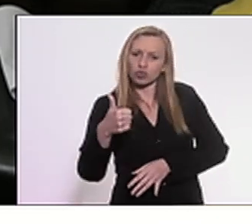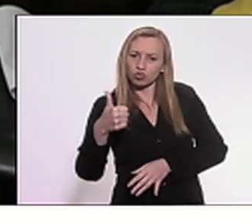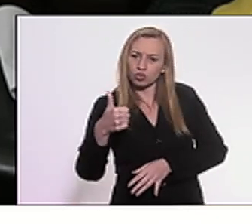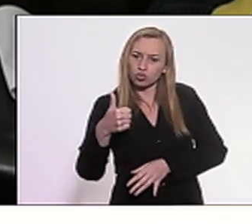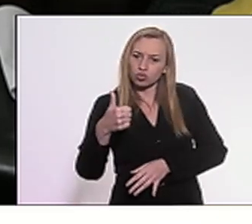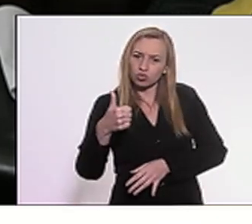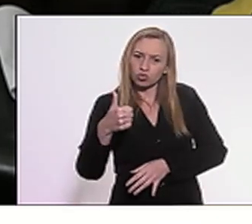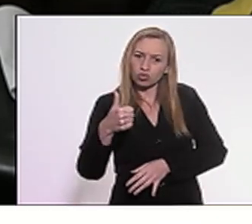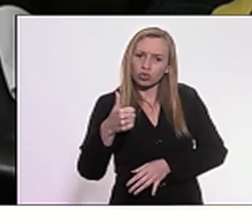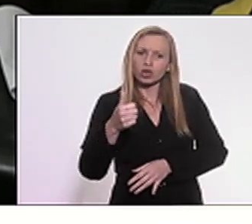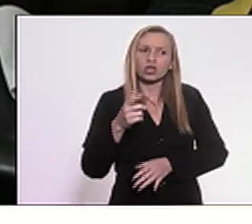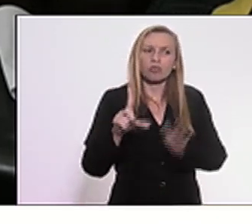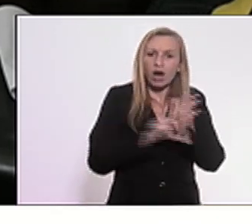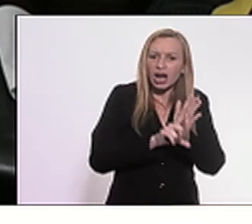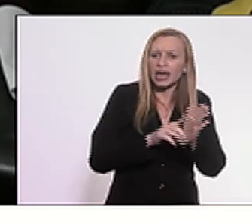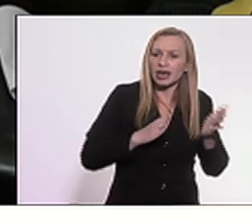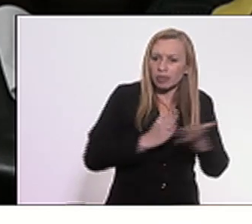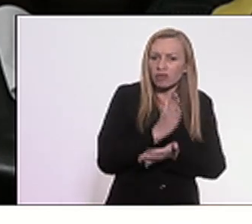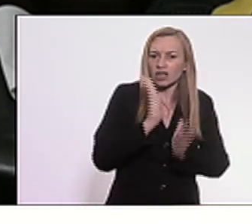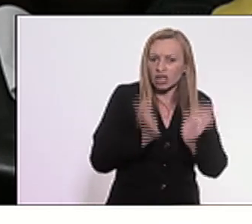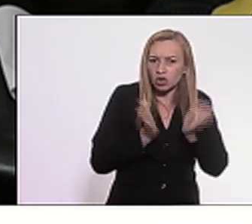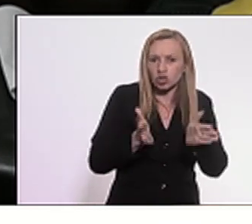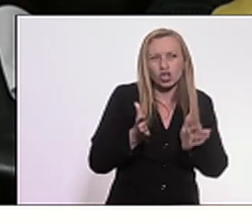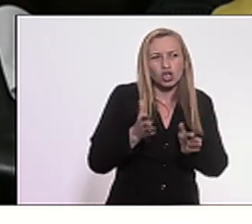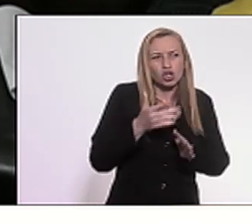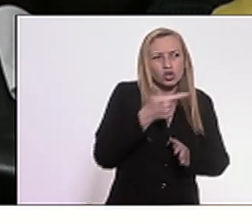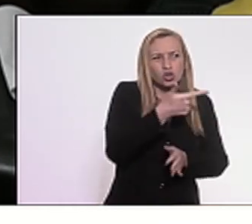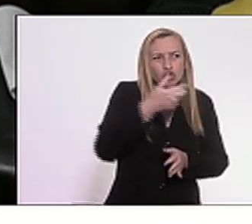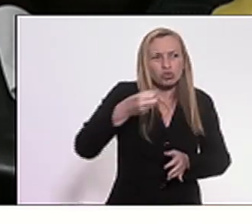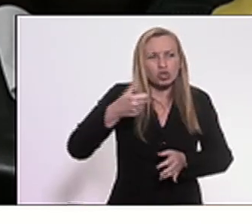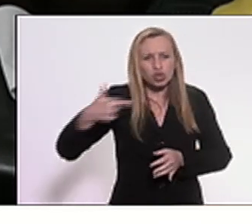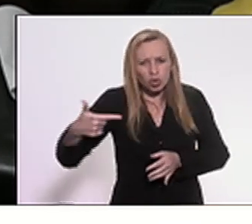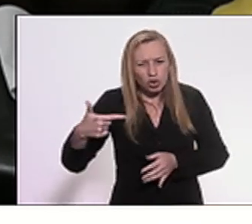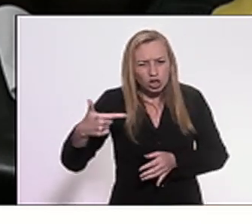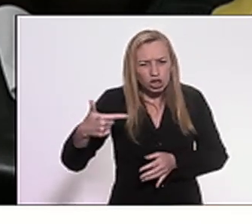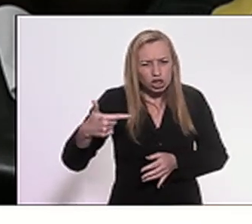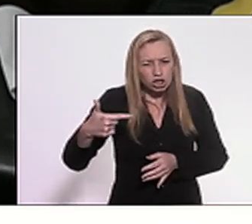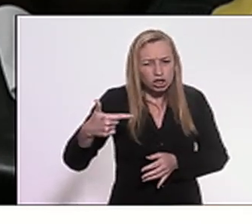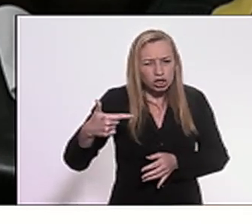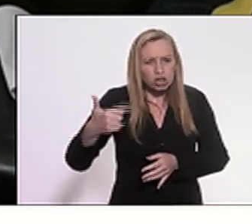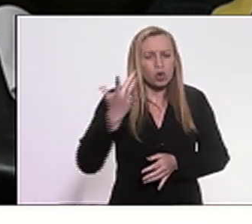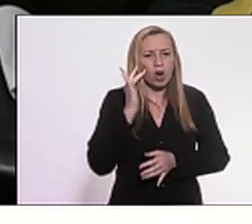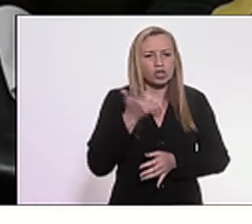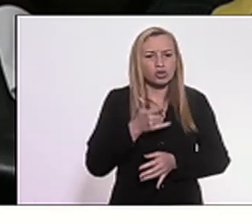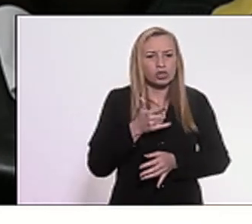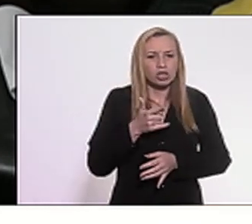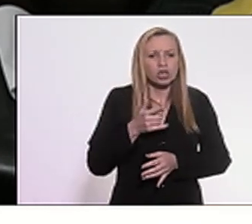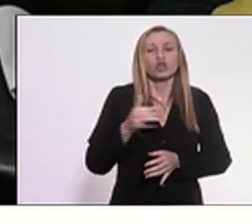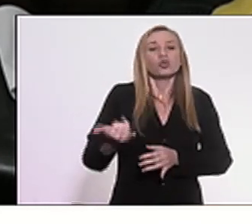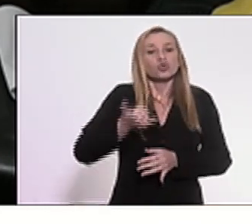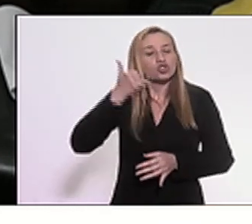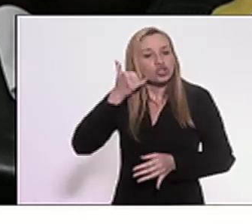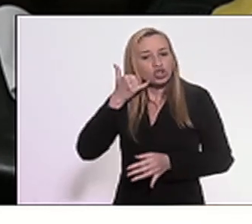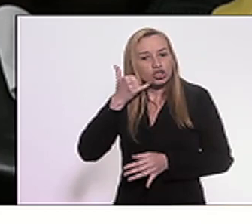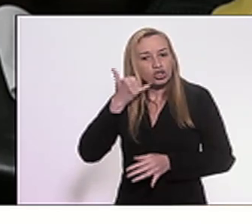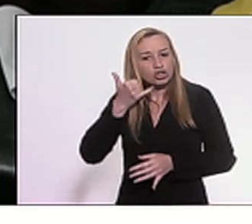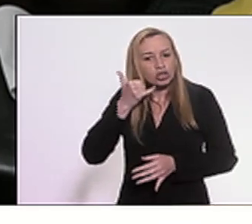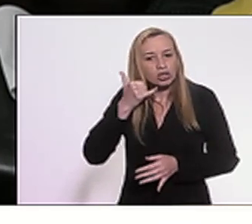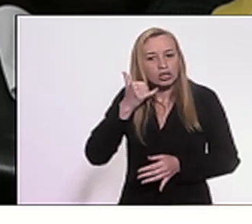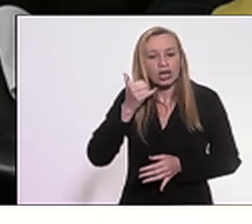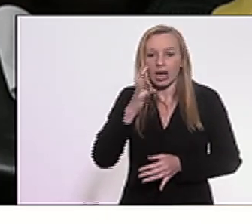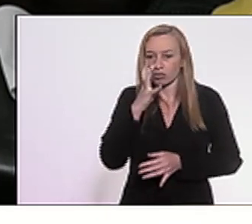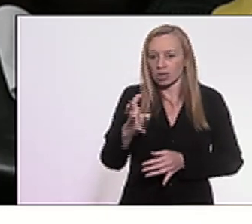vigor hoje, e de 2002, se não me engano. E eu achei que o Disque Denúncia vinha dentro desse